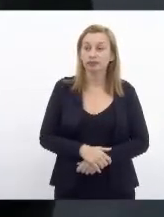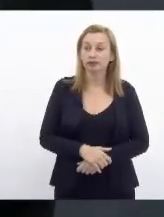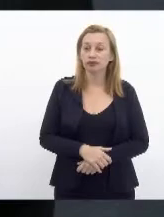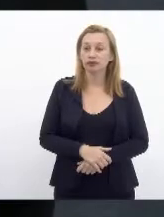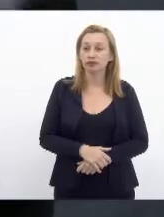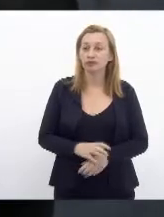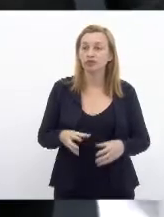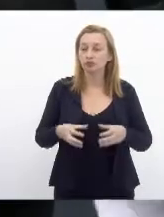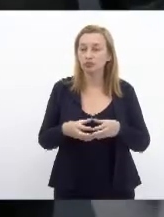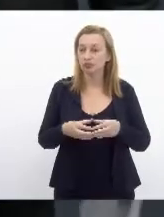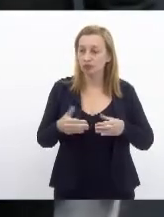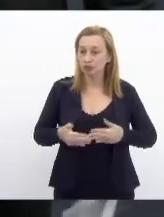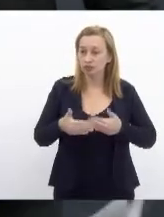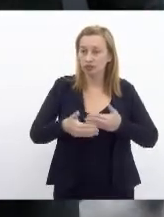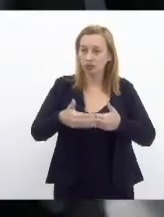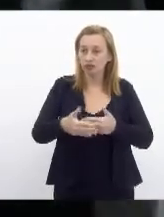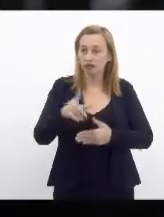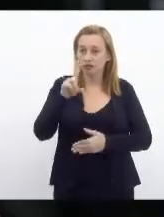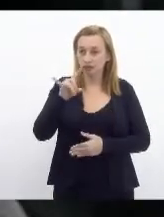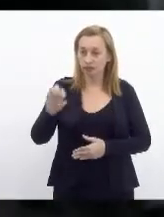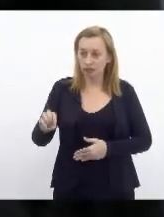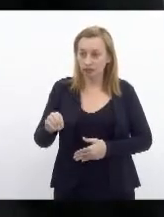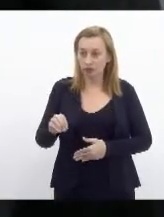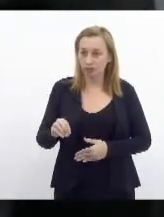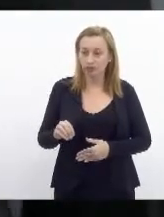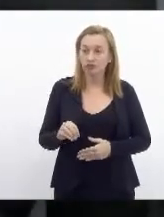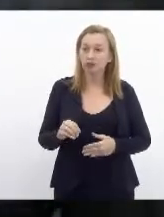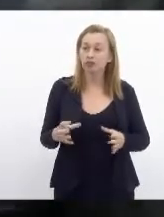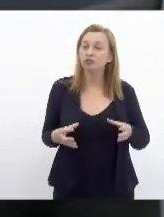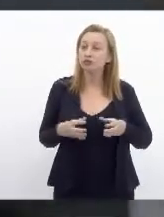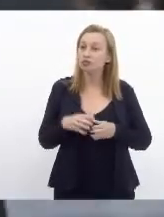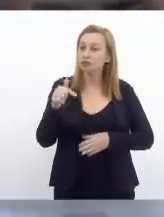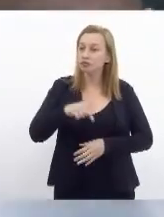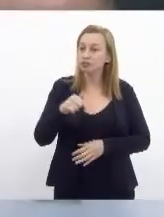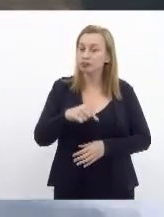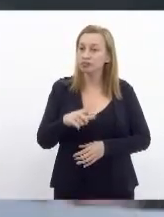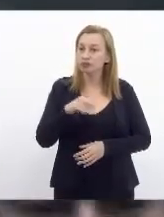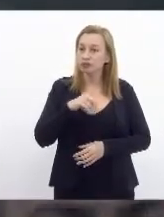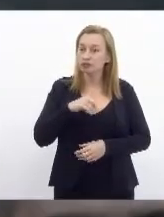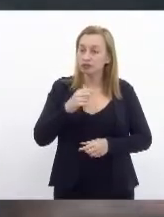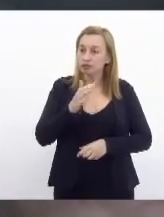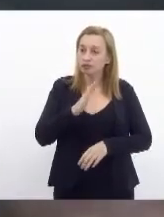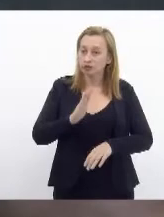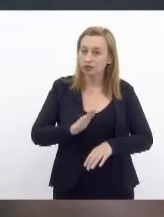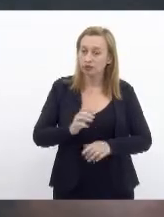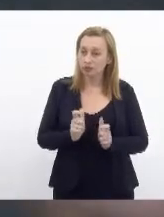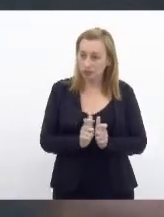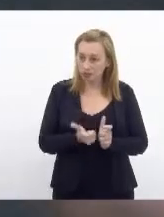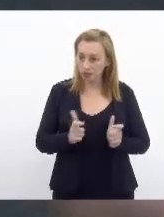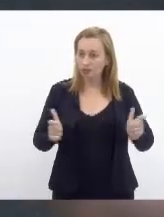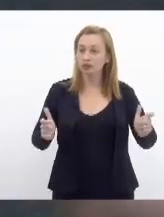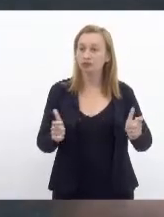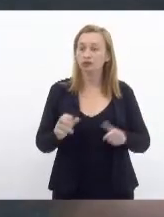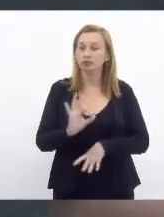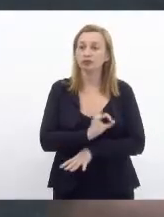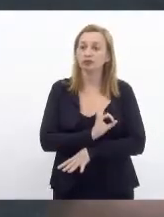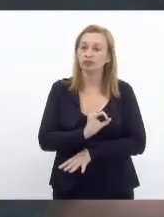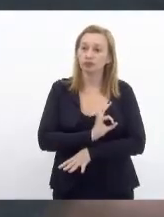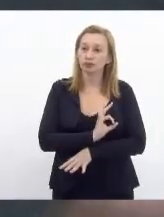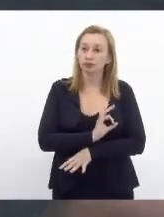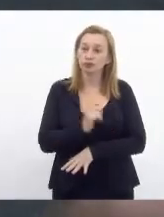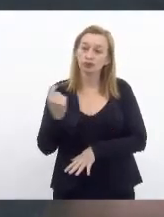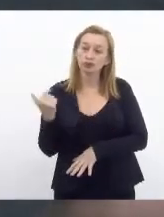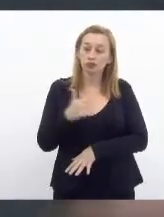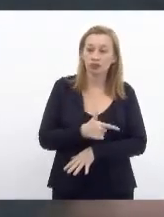classe andou muito, Dino, com essa bancada que tem aqui hoje, muito maior pró-polícia